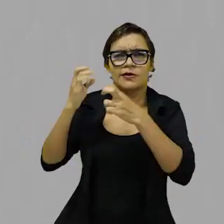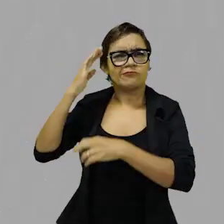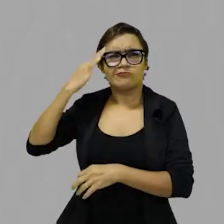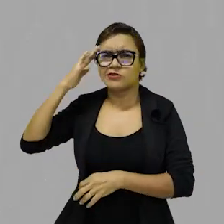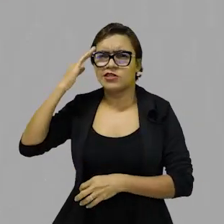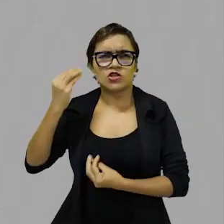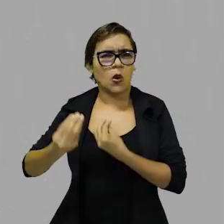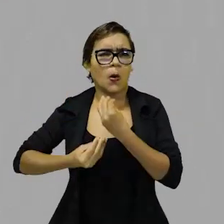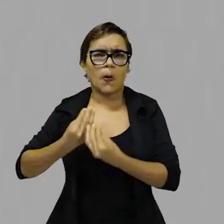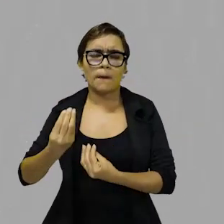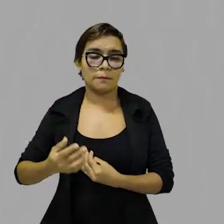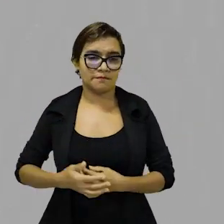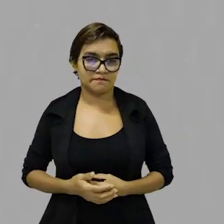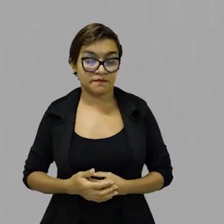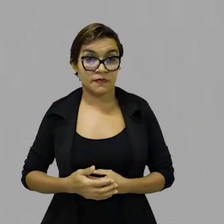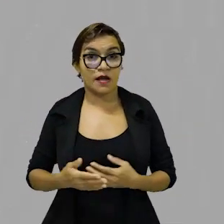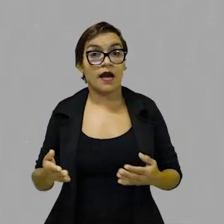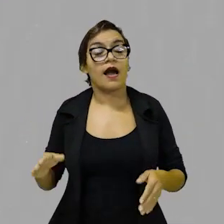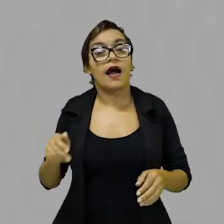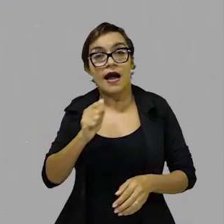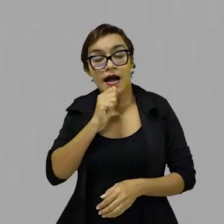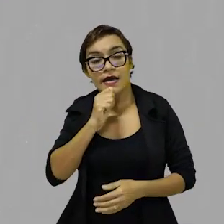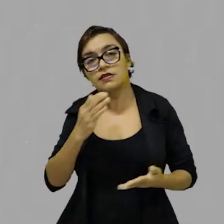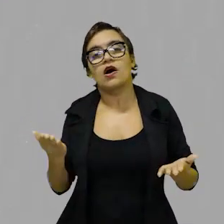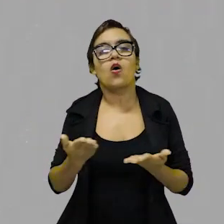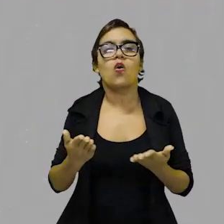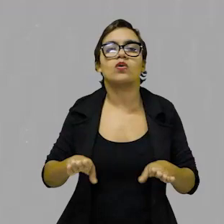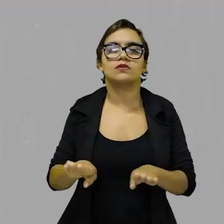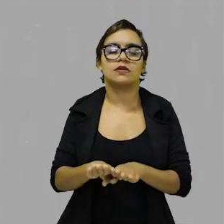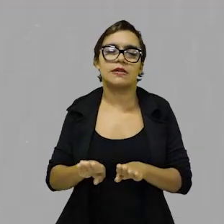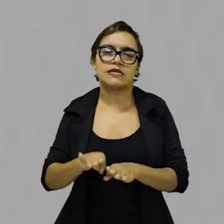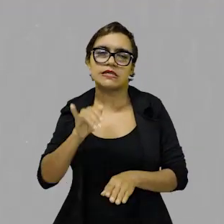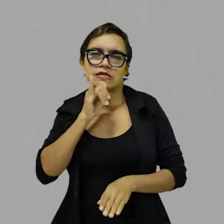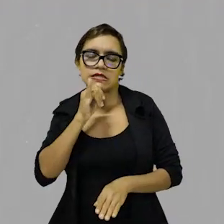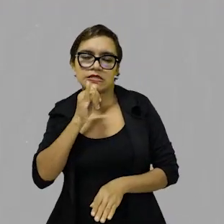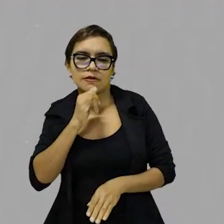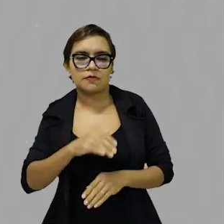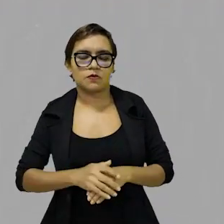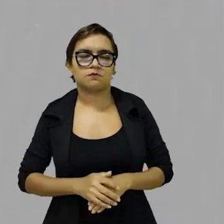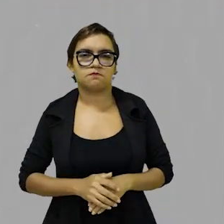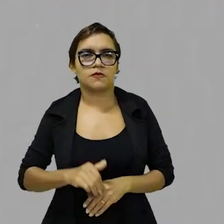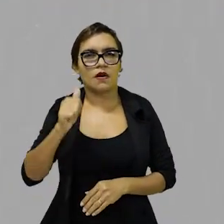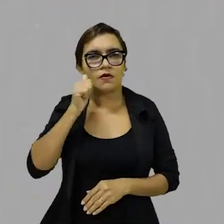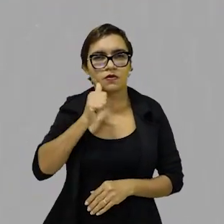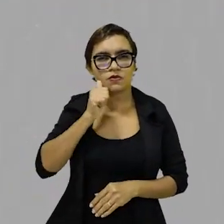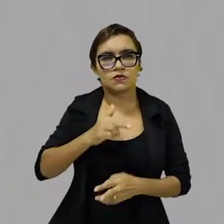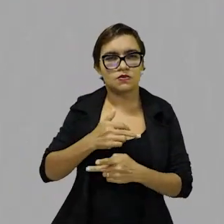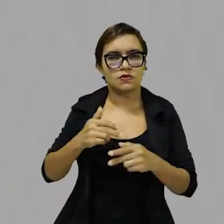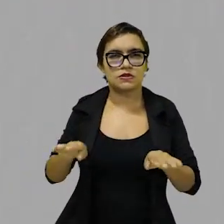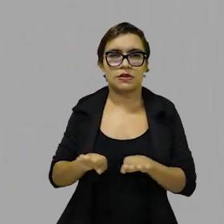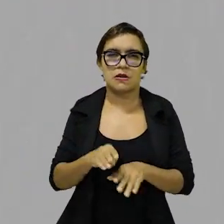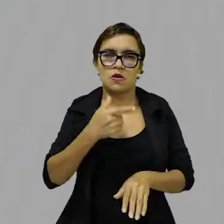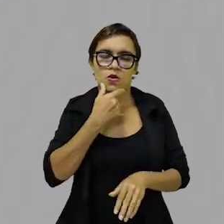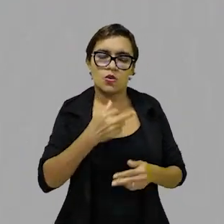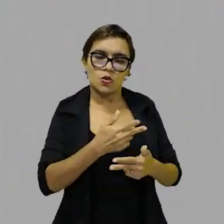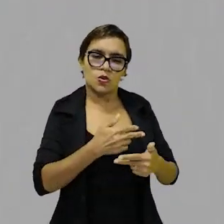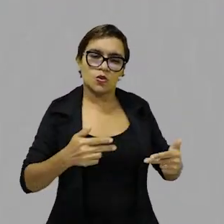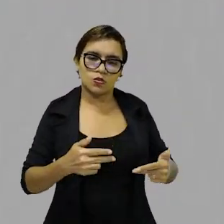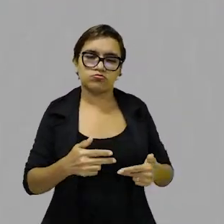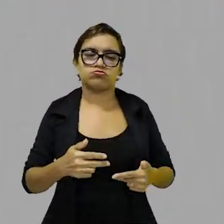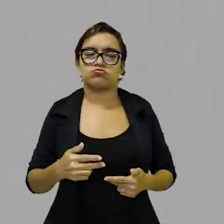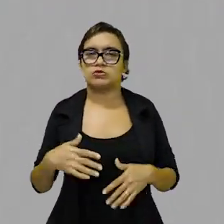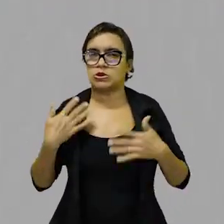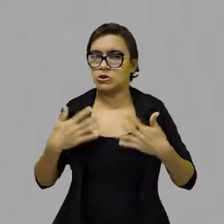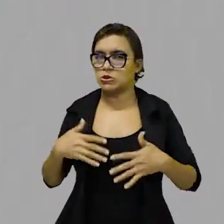é. Né? E aí, essas obras de nus femininos e masculinos, obras sexualizadas, extremamente polêmicas, e